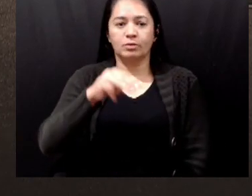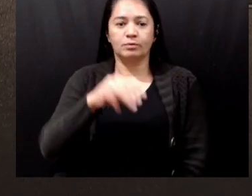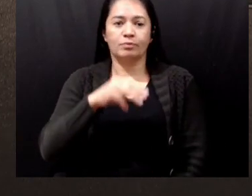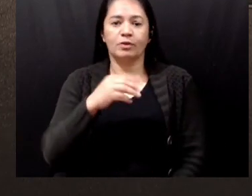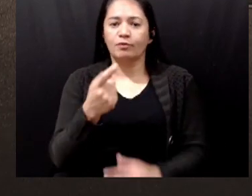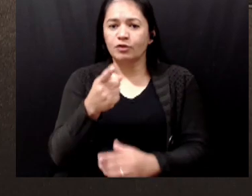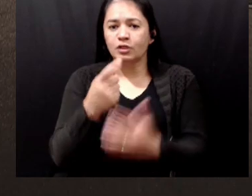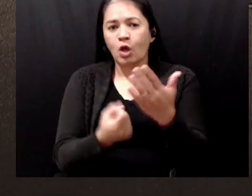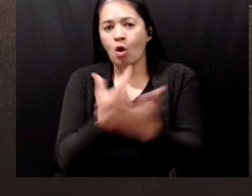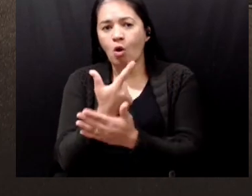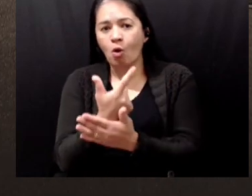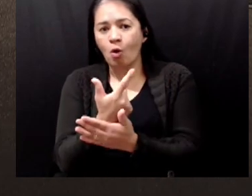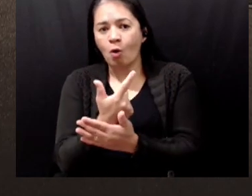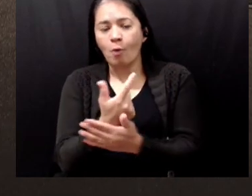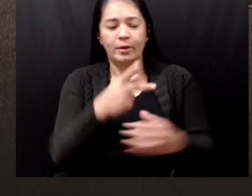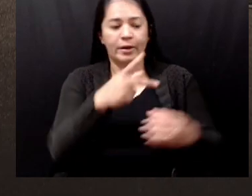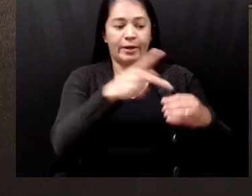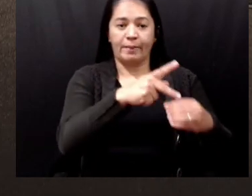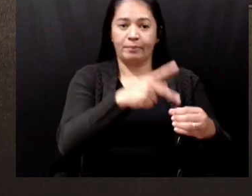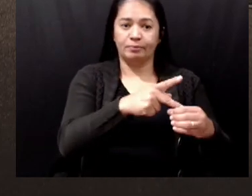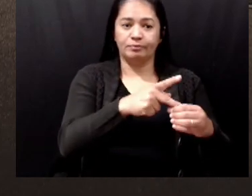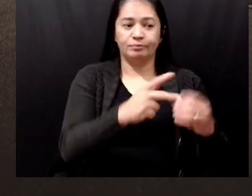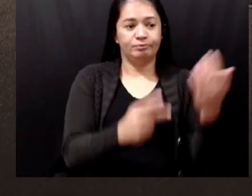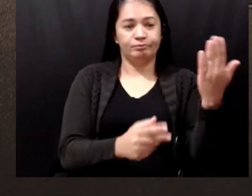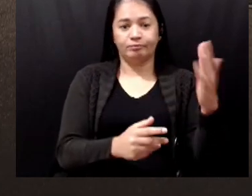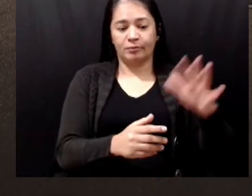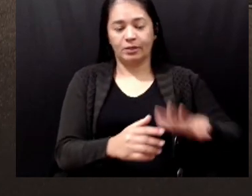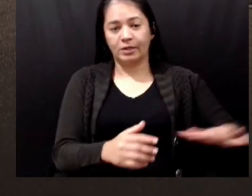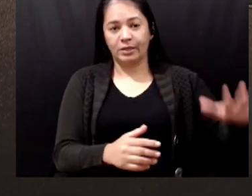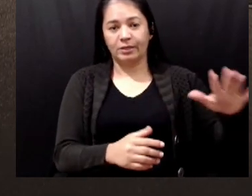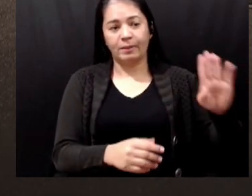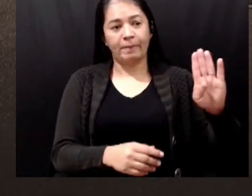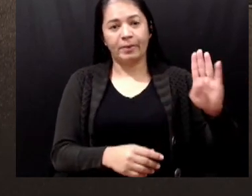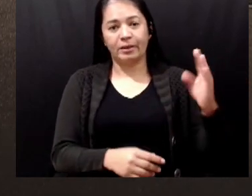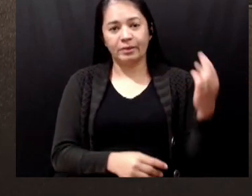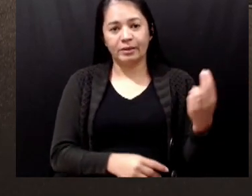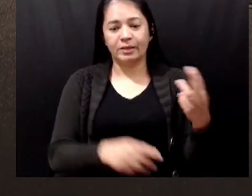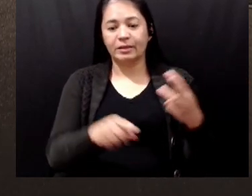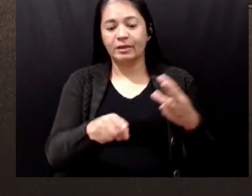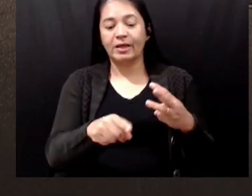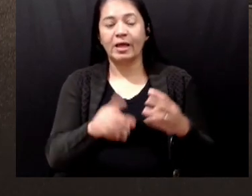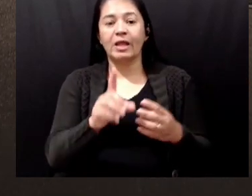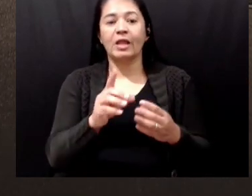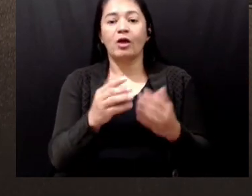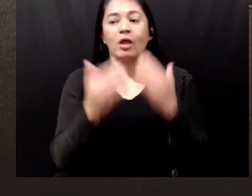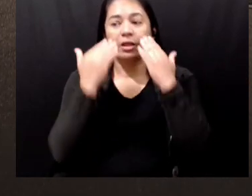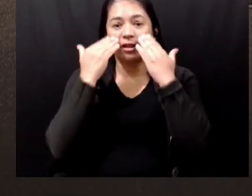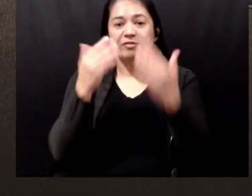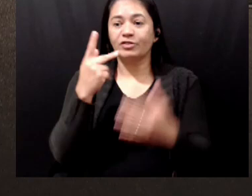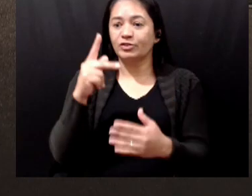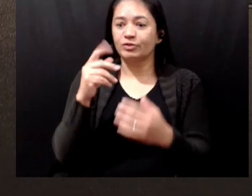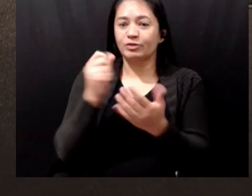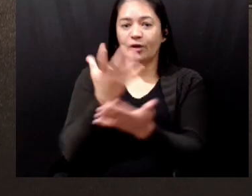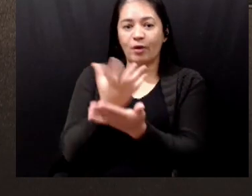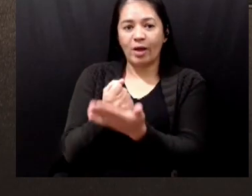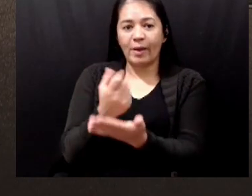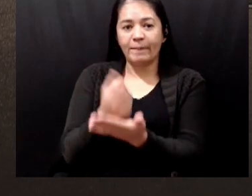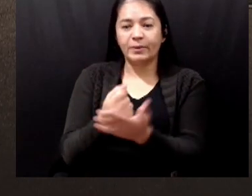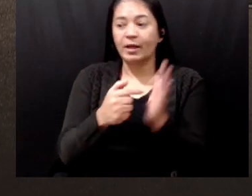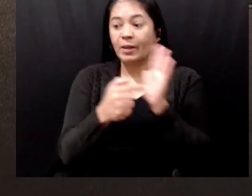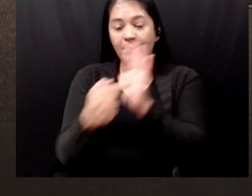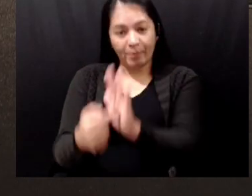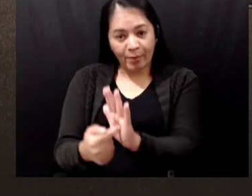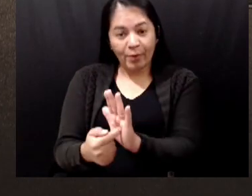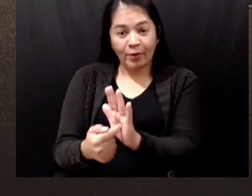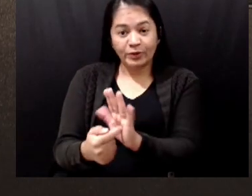que está aqui no mercado de B3 e a corretora coloca para você, coloca na frente do teu aplicativo, né? Faz essa apresentação e você adquire